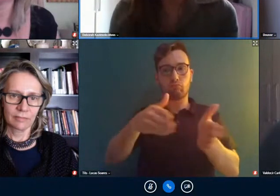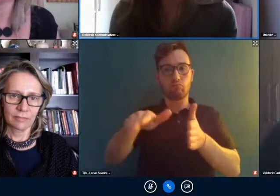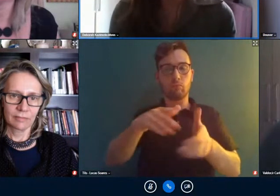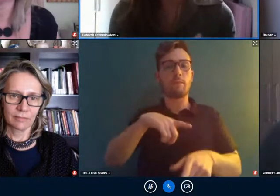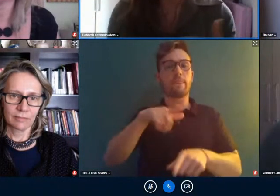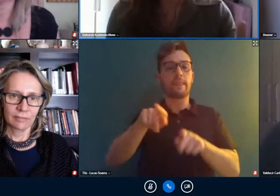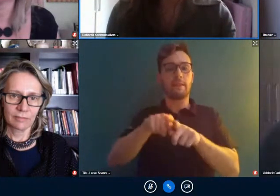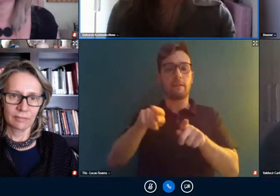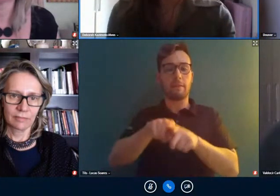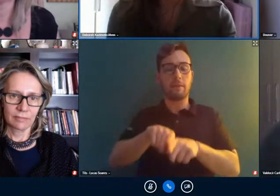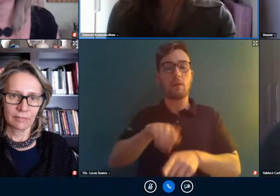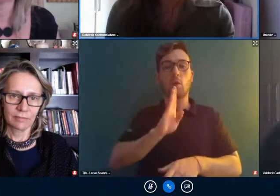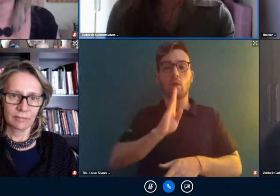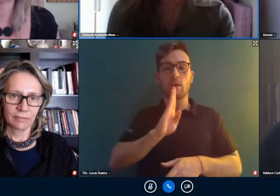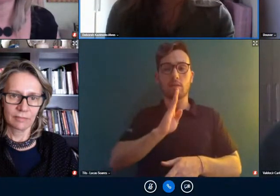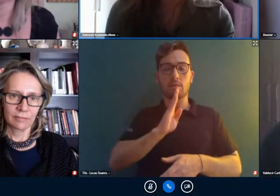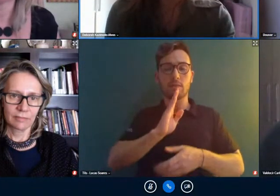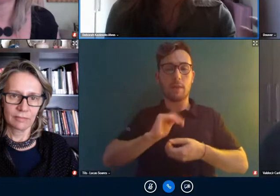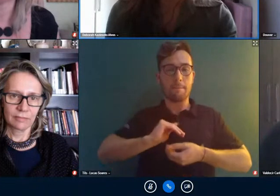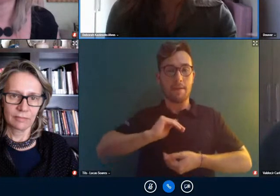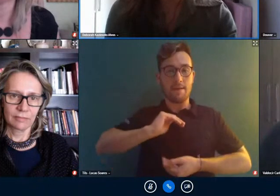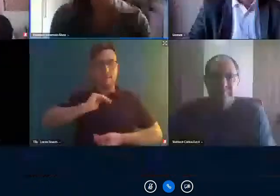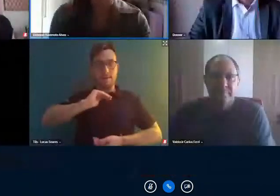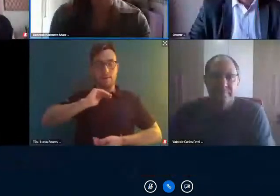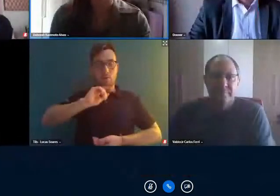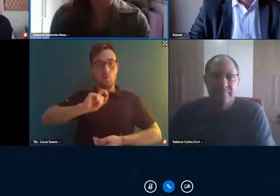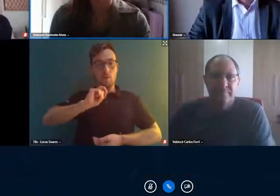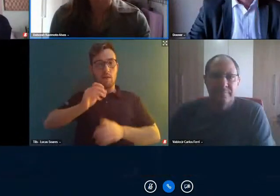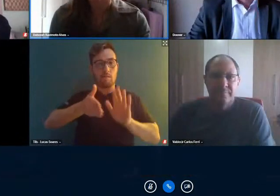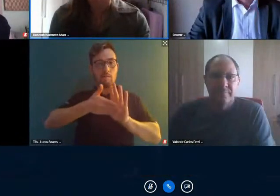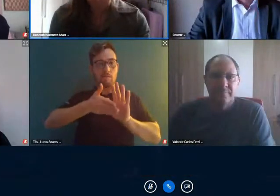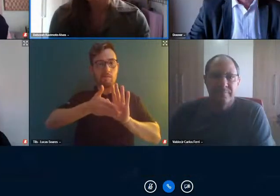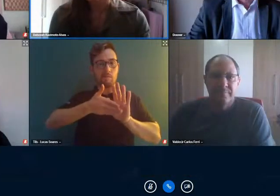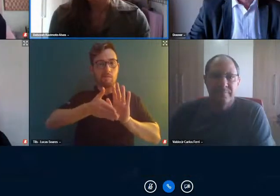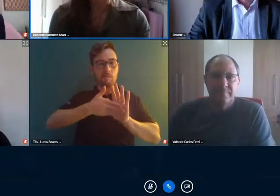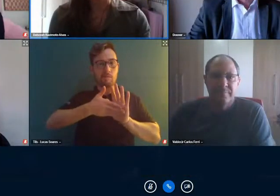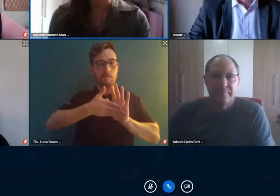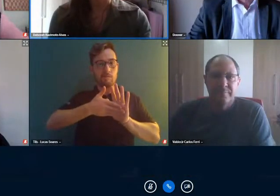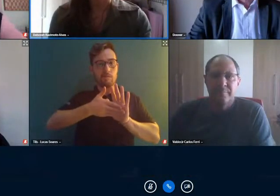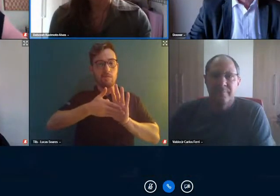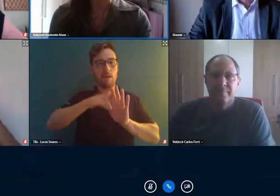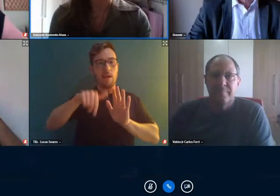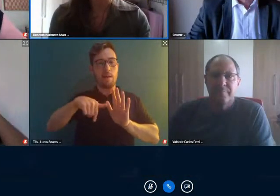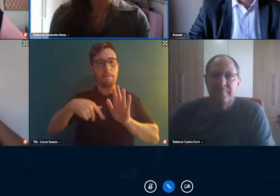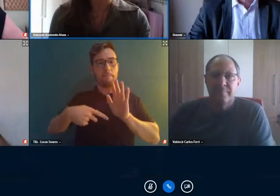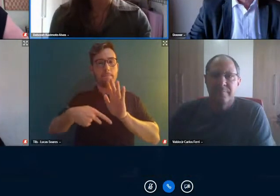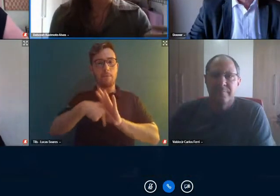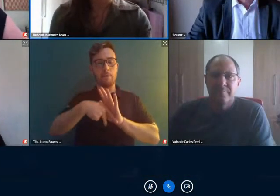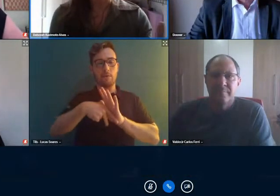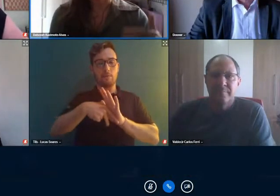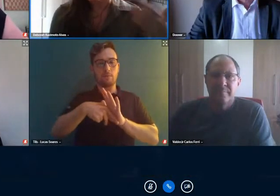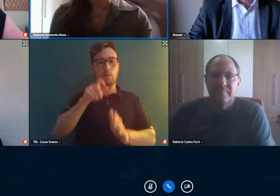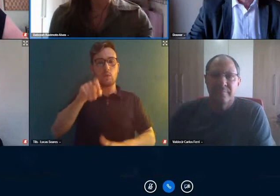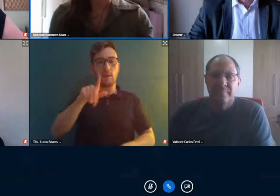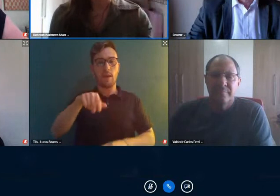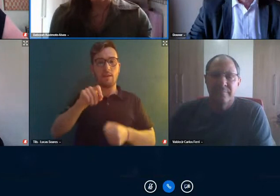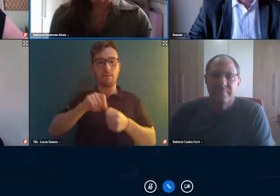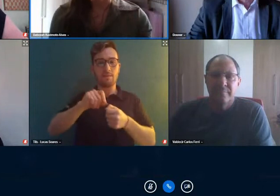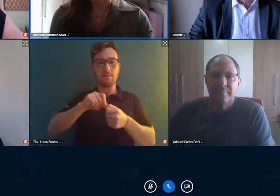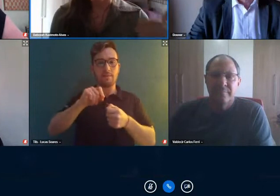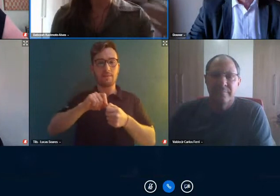manter o conhecimento é quando as pessoas nos procuram para perguntar alguma coisa referente à patinação, sobre o que, que é para fazer. Então, a